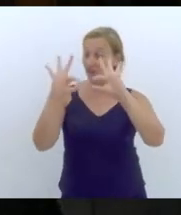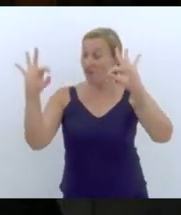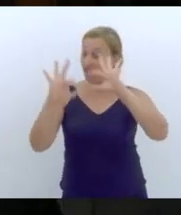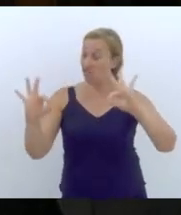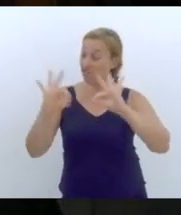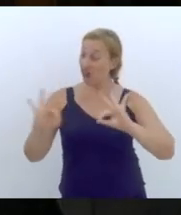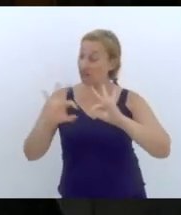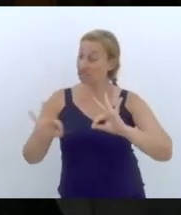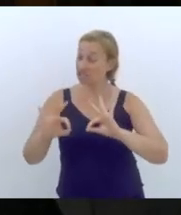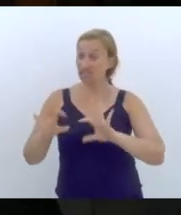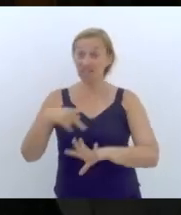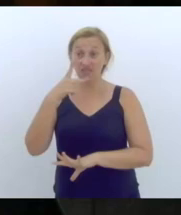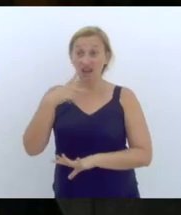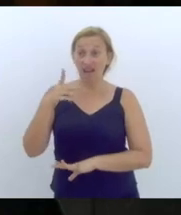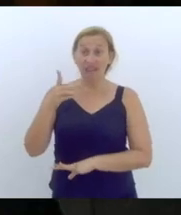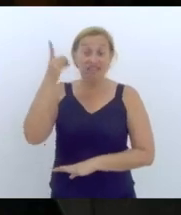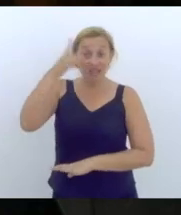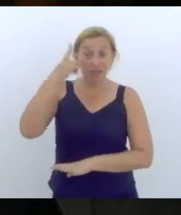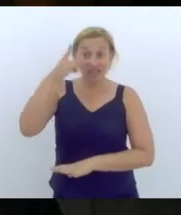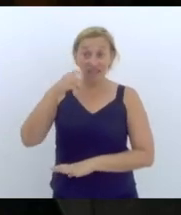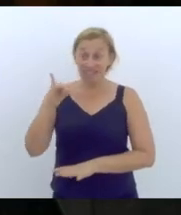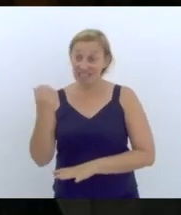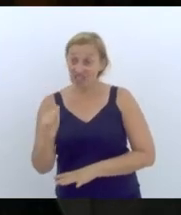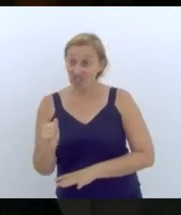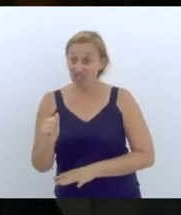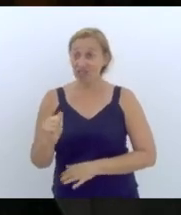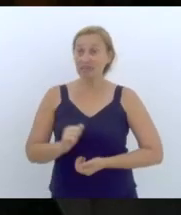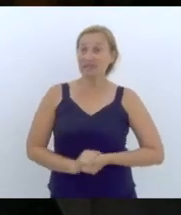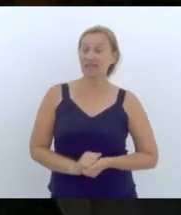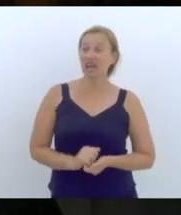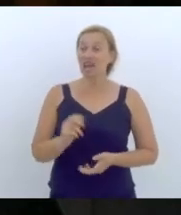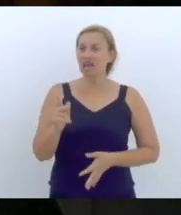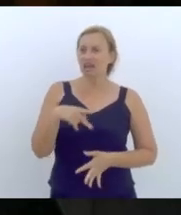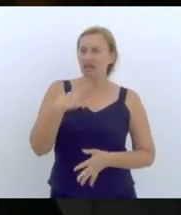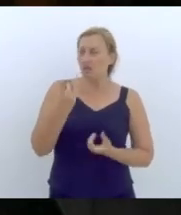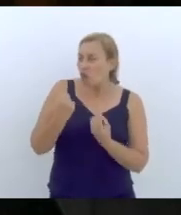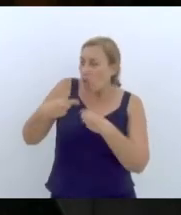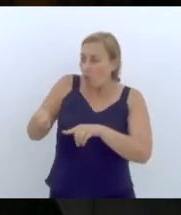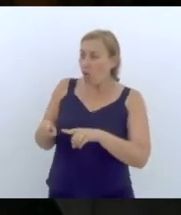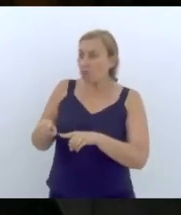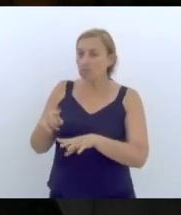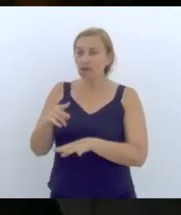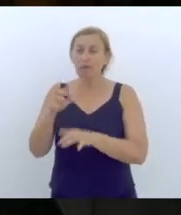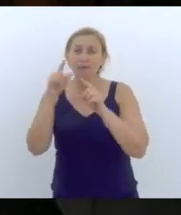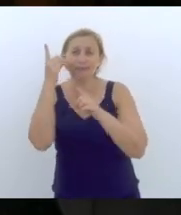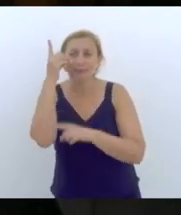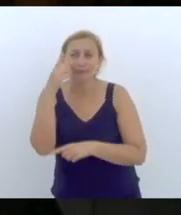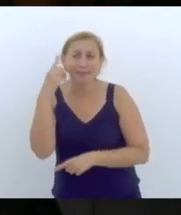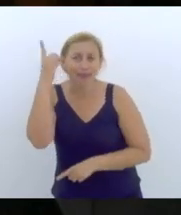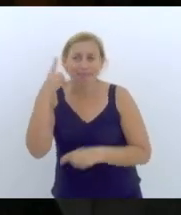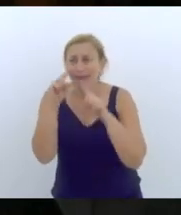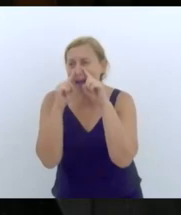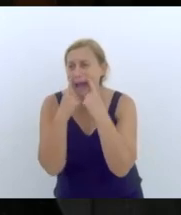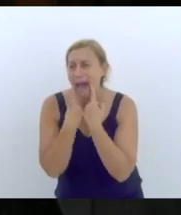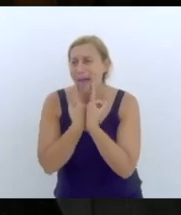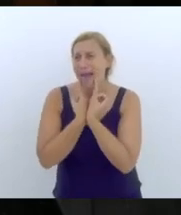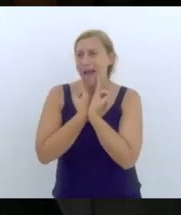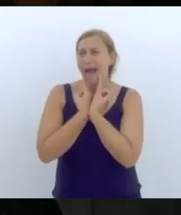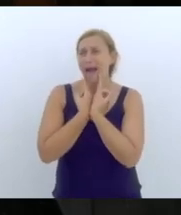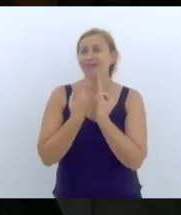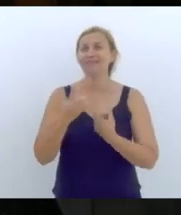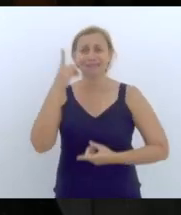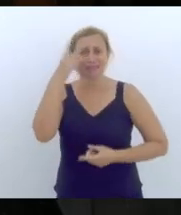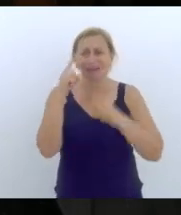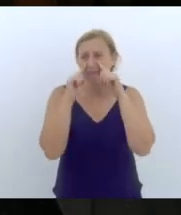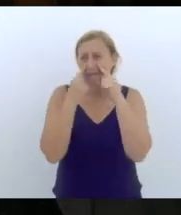das falas da deputada Cidinha Campos, que fez contra o deputado Chorão, que fez contra o Rodrigo Amorim, o